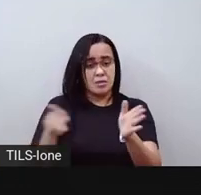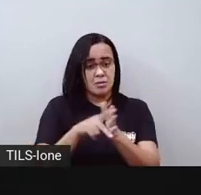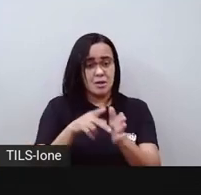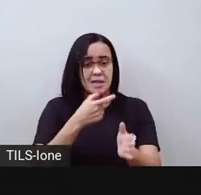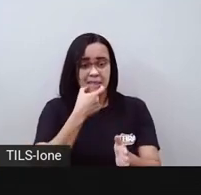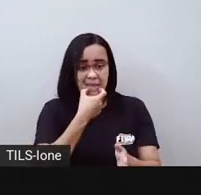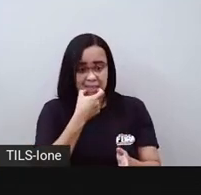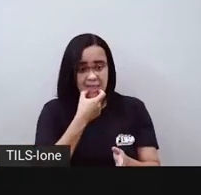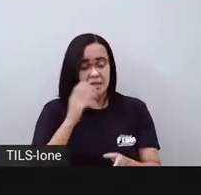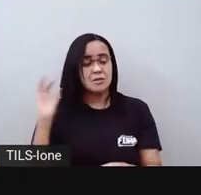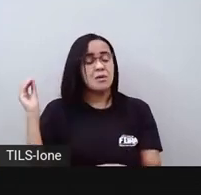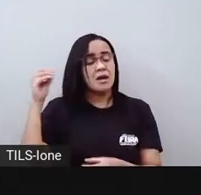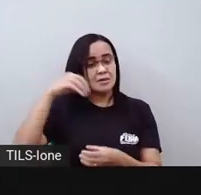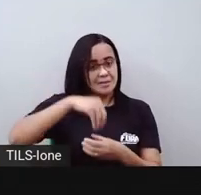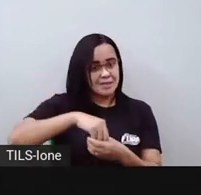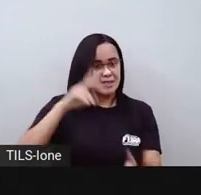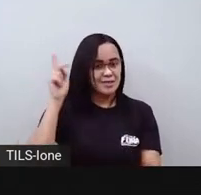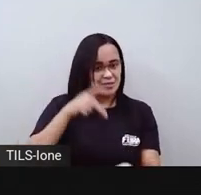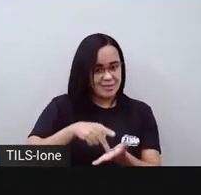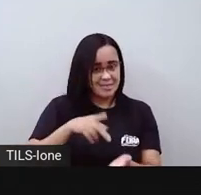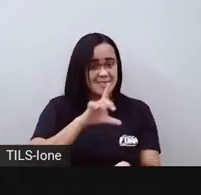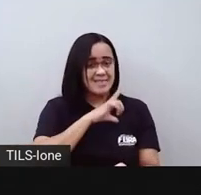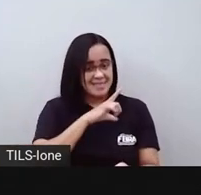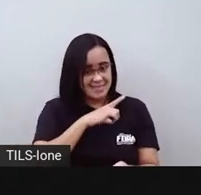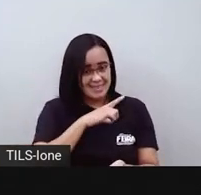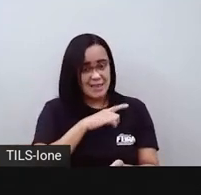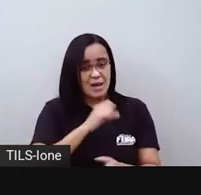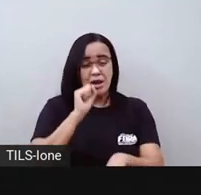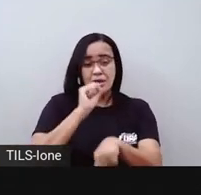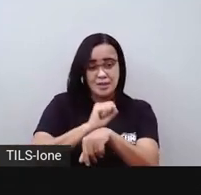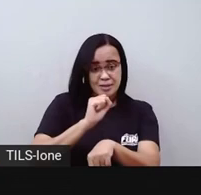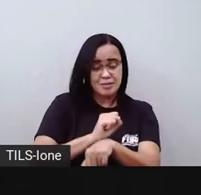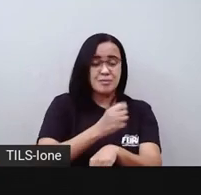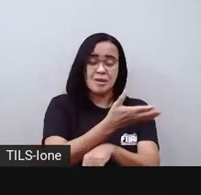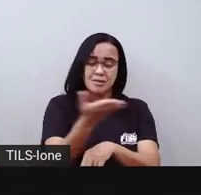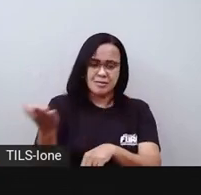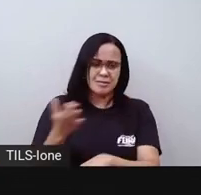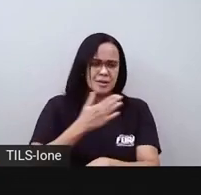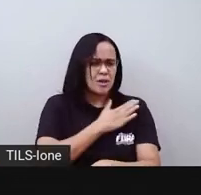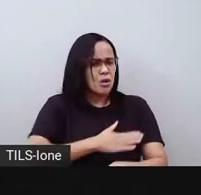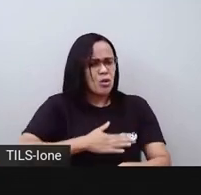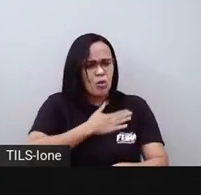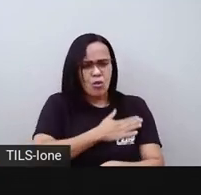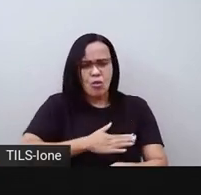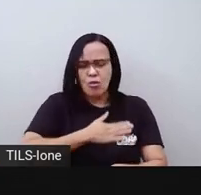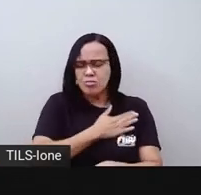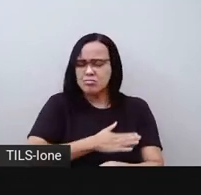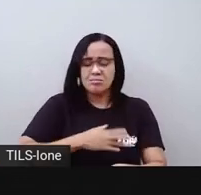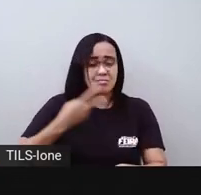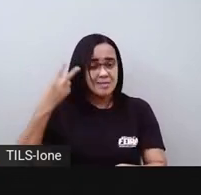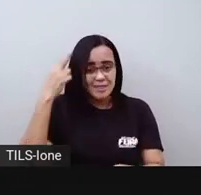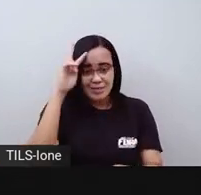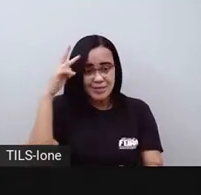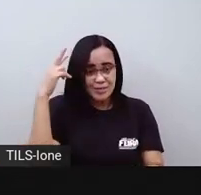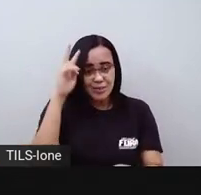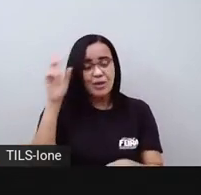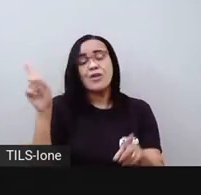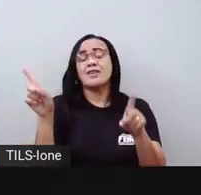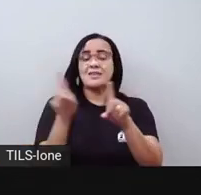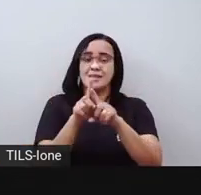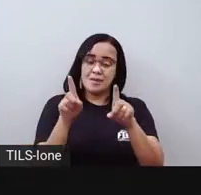muito bacana. Eu espero que vocês tenham gostado muito da história, tenham gostado dos slides,